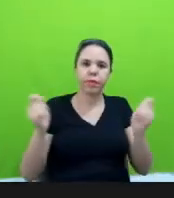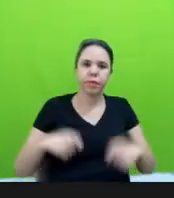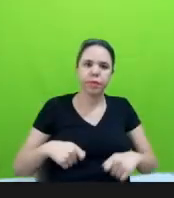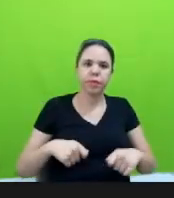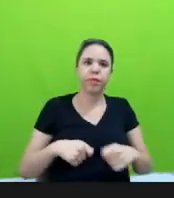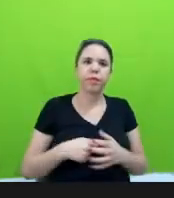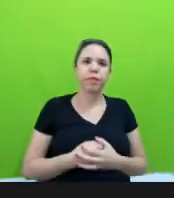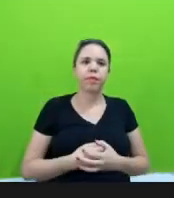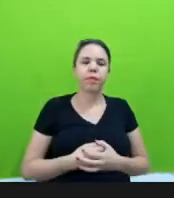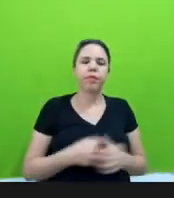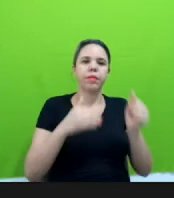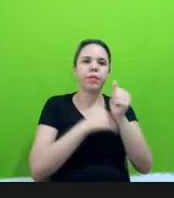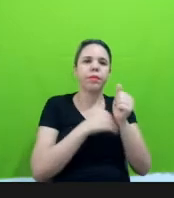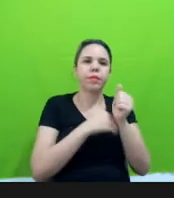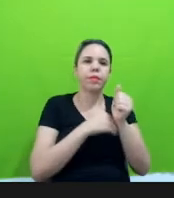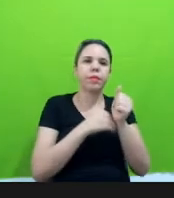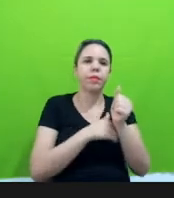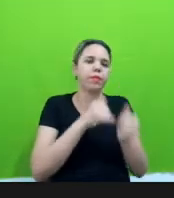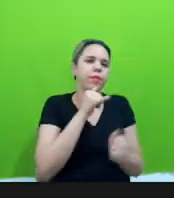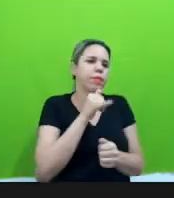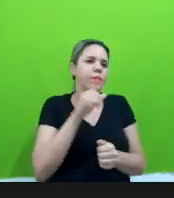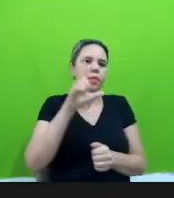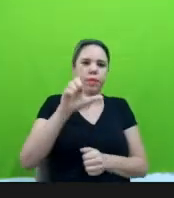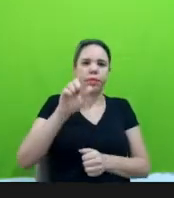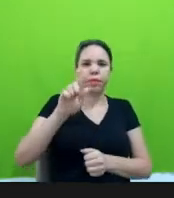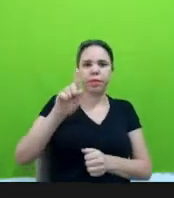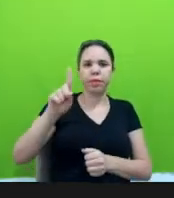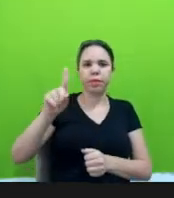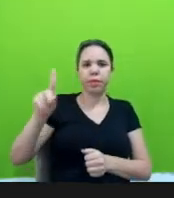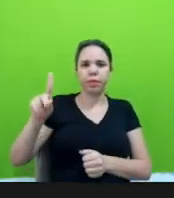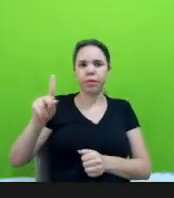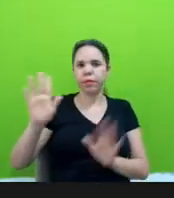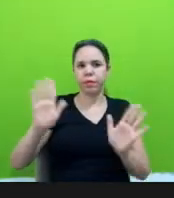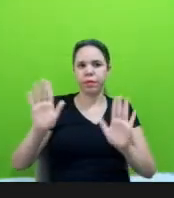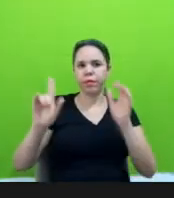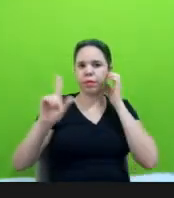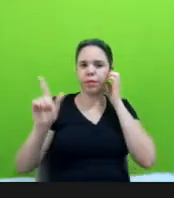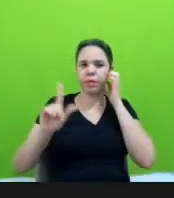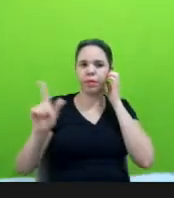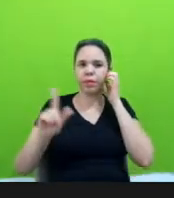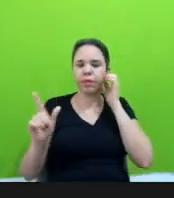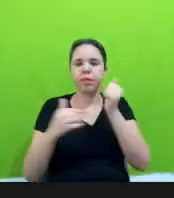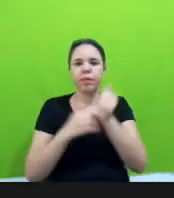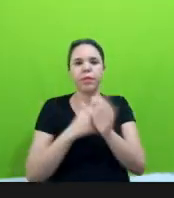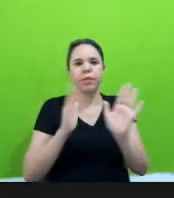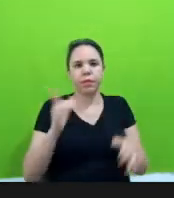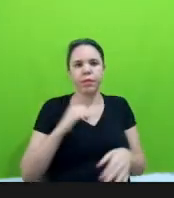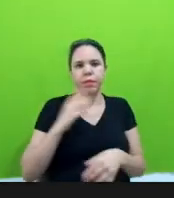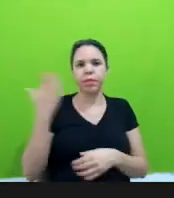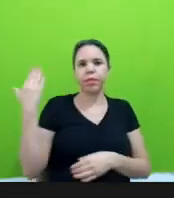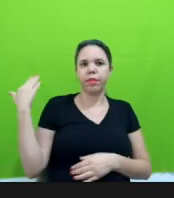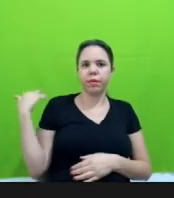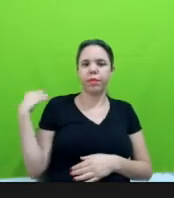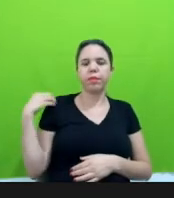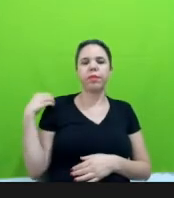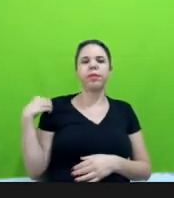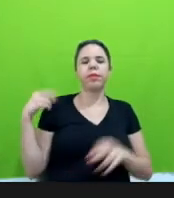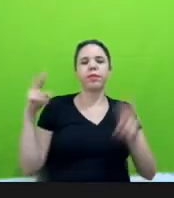sigilo, ou seja, não foi a LGPD que instalou essa lógica de sigilo. A gente já tinha também as questões